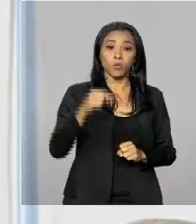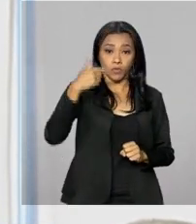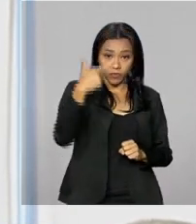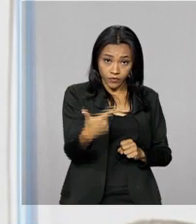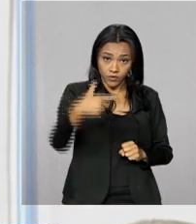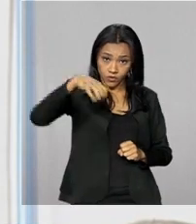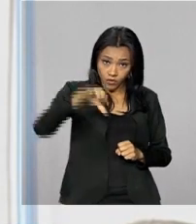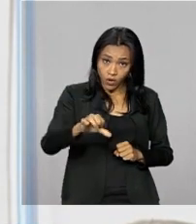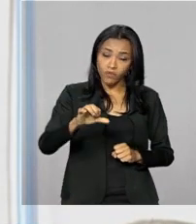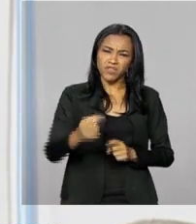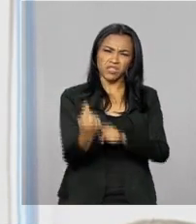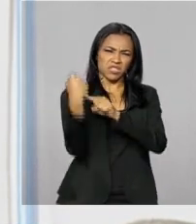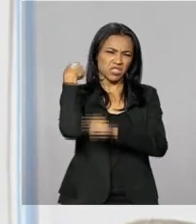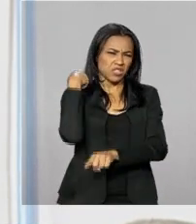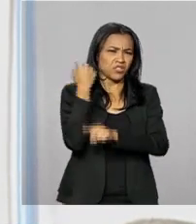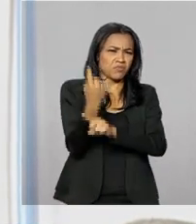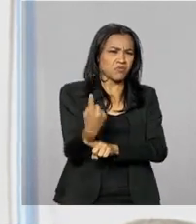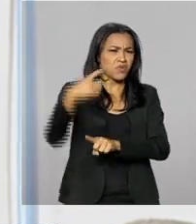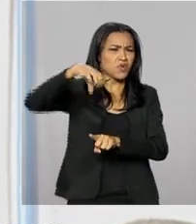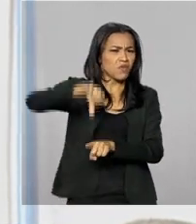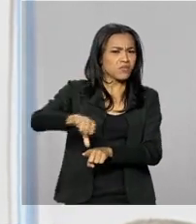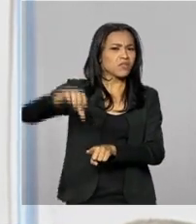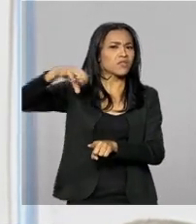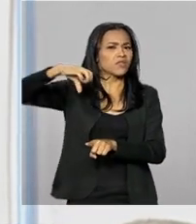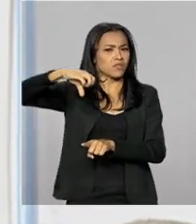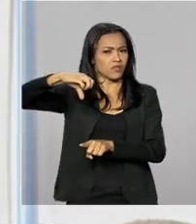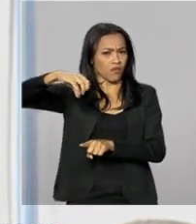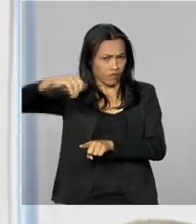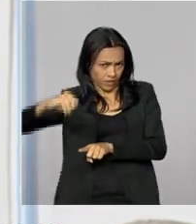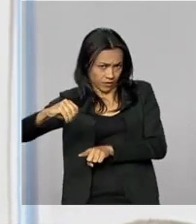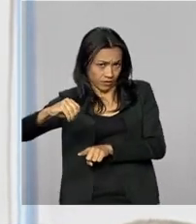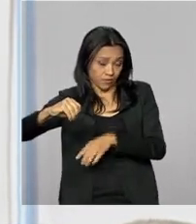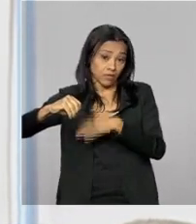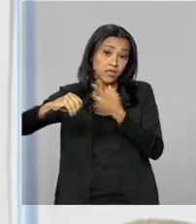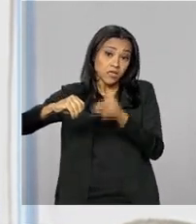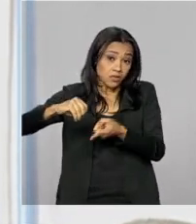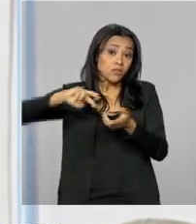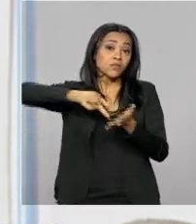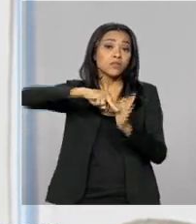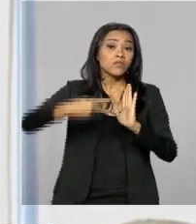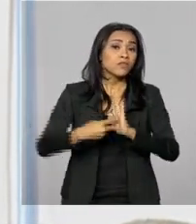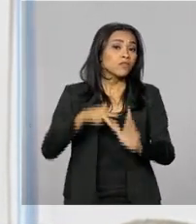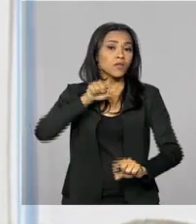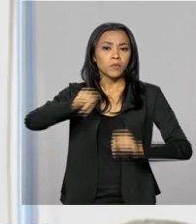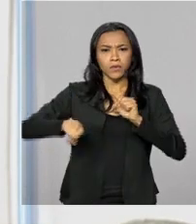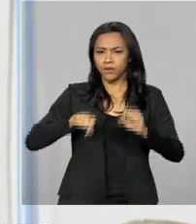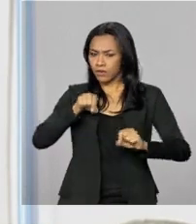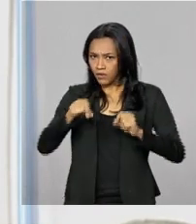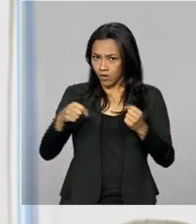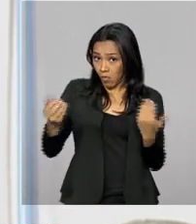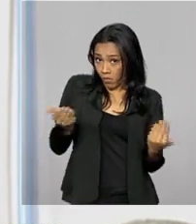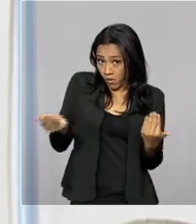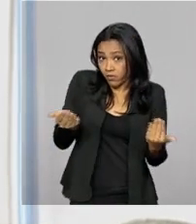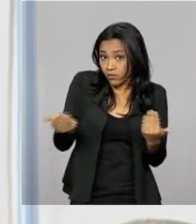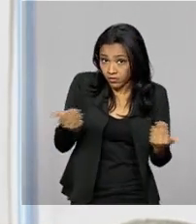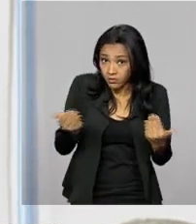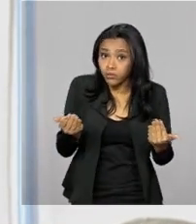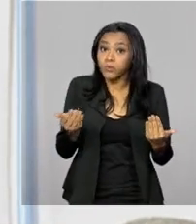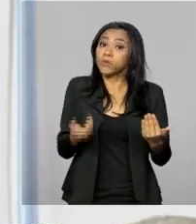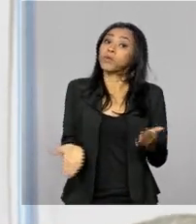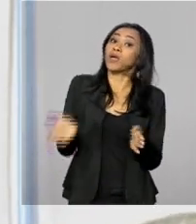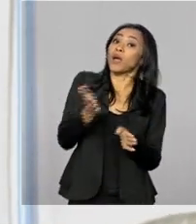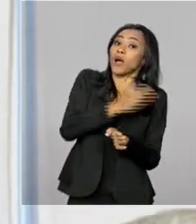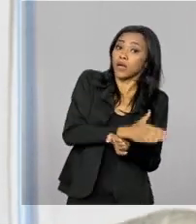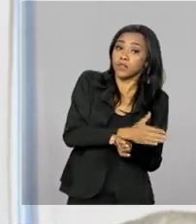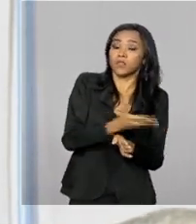de 1990 e isso representa comparativamente ao que o ibram